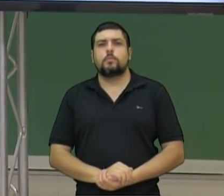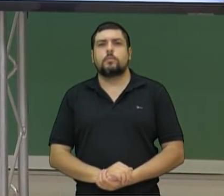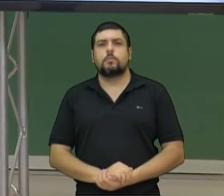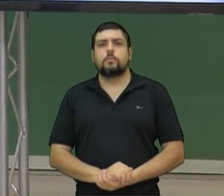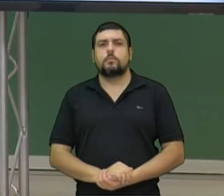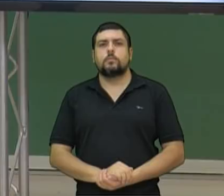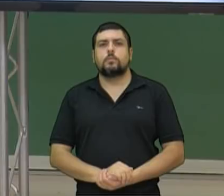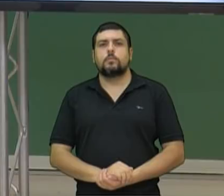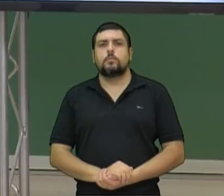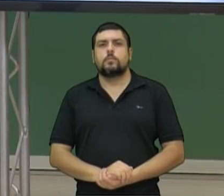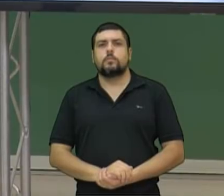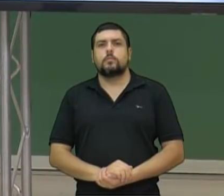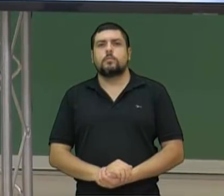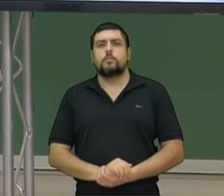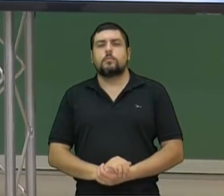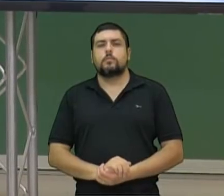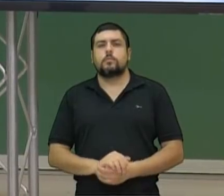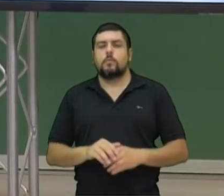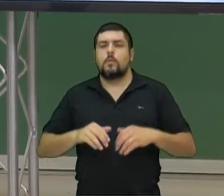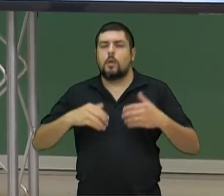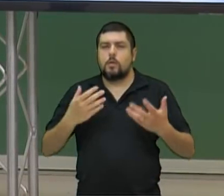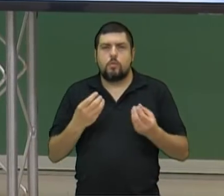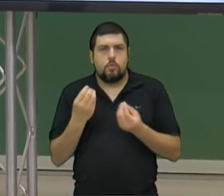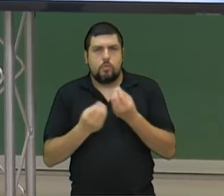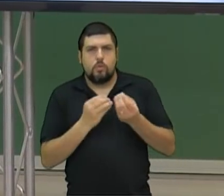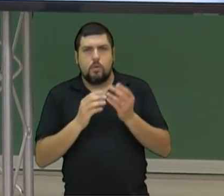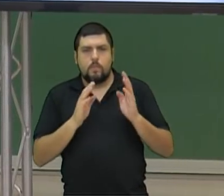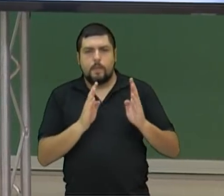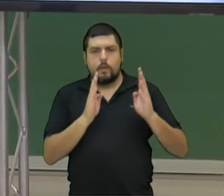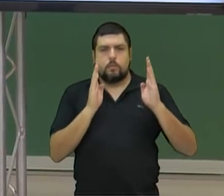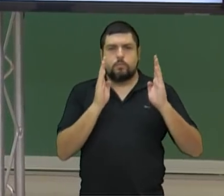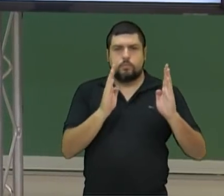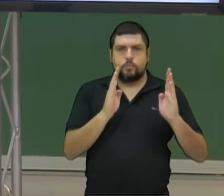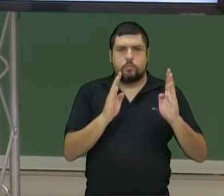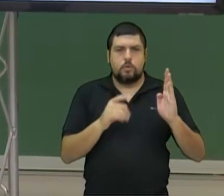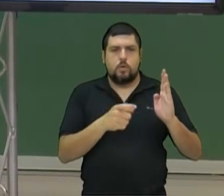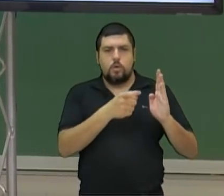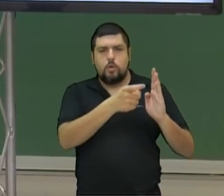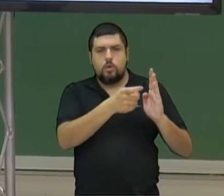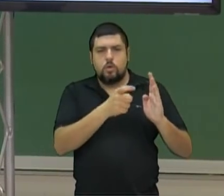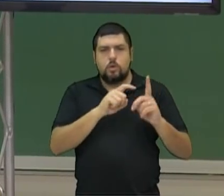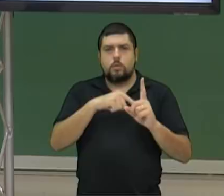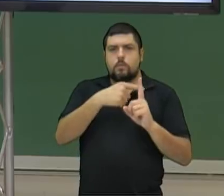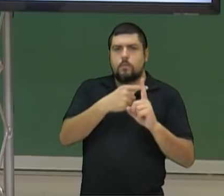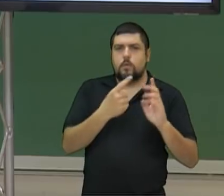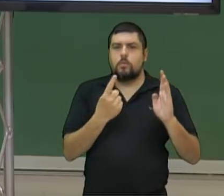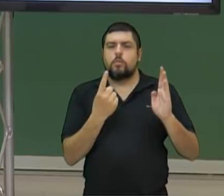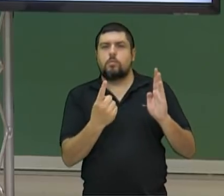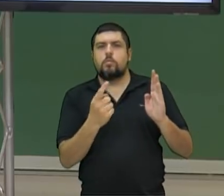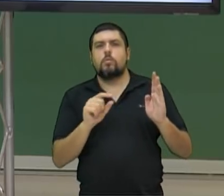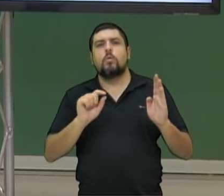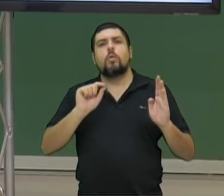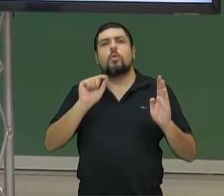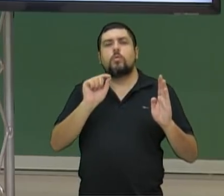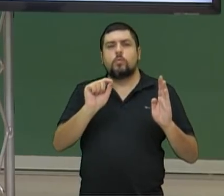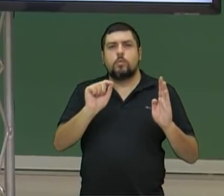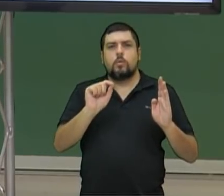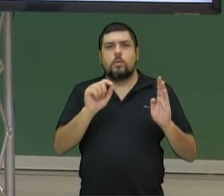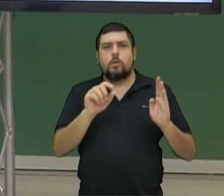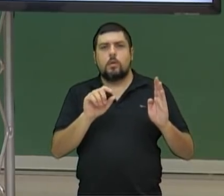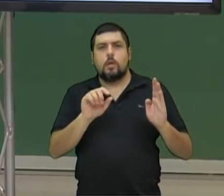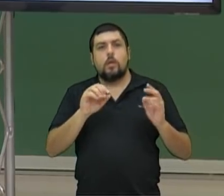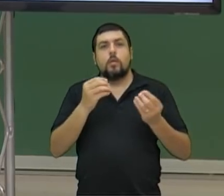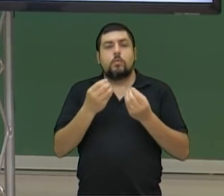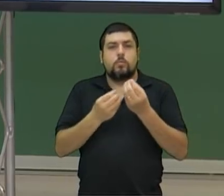menor que zero. Bom, com isso, módulo de x mais 1 vai ficar o quê? X mais 1, se x for maior